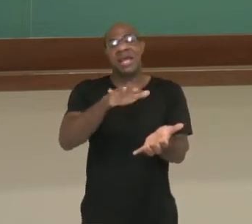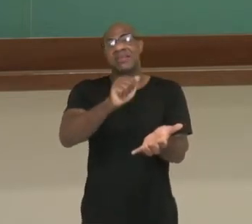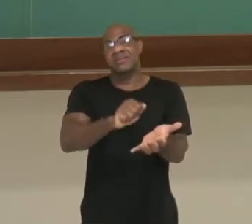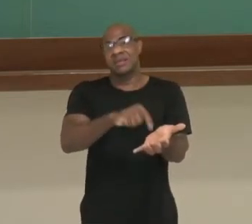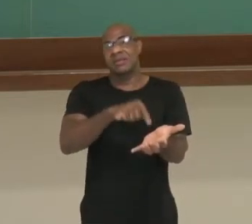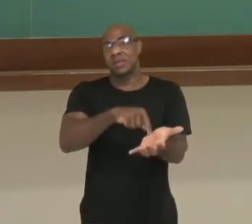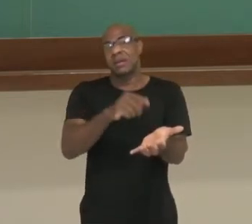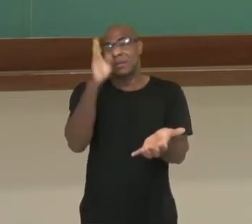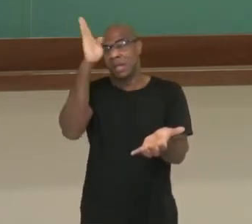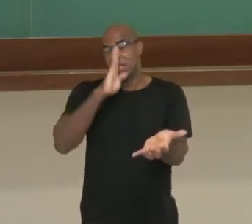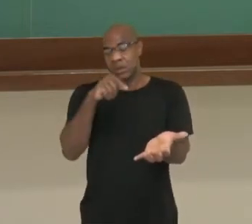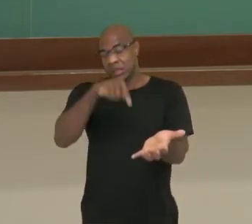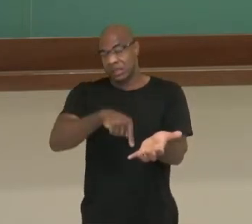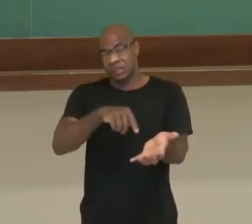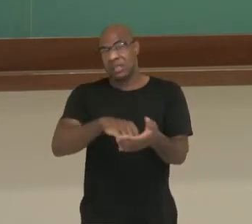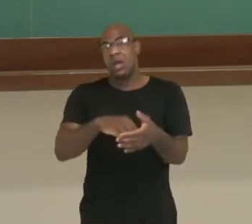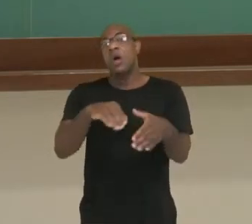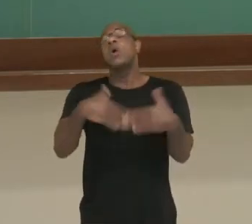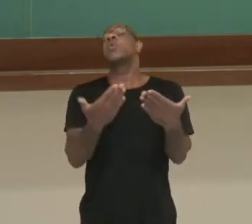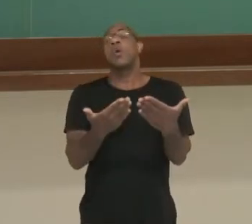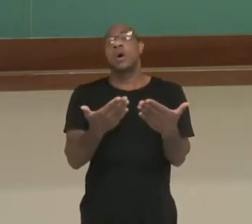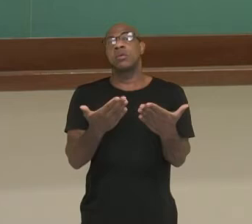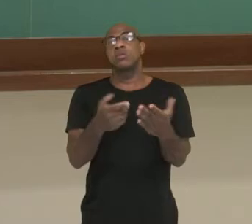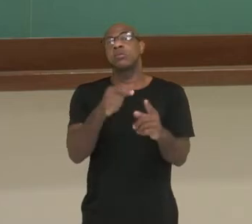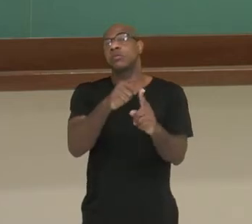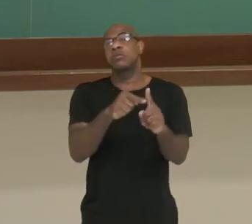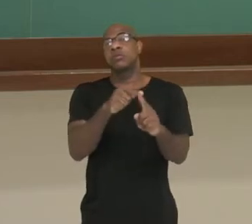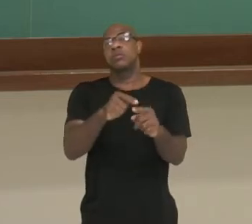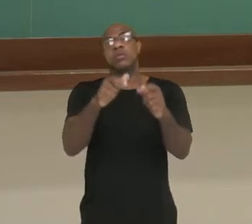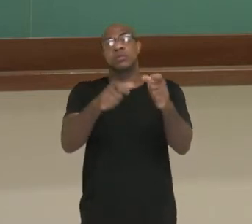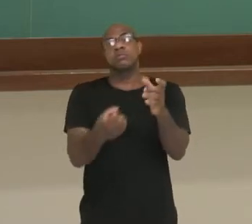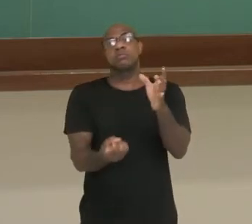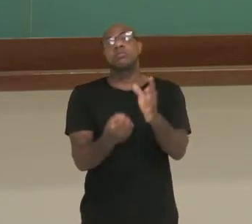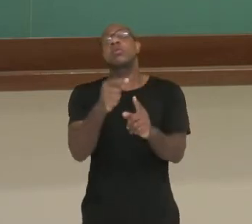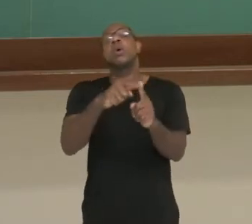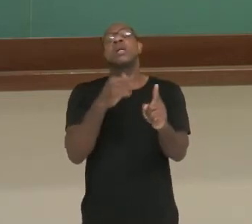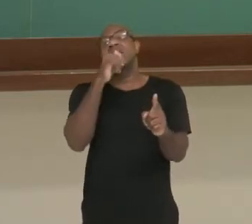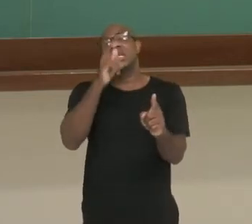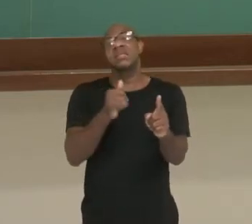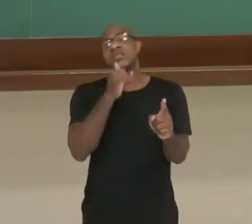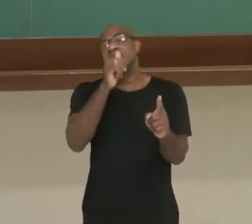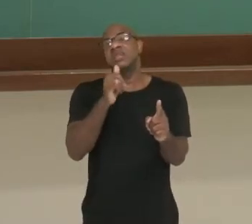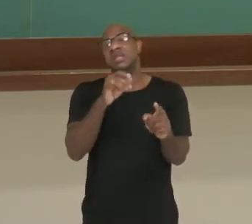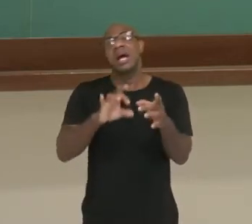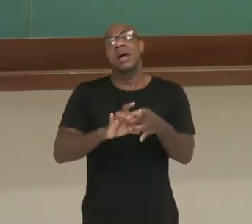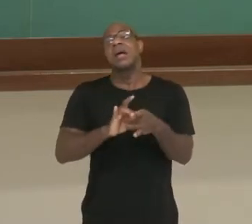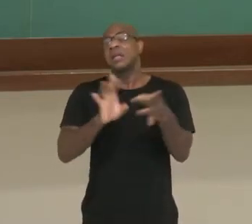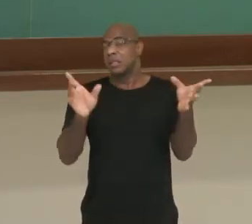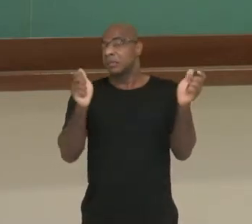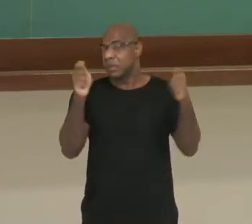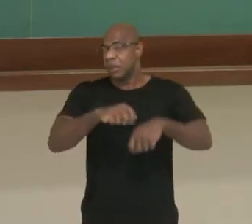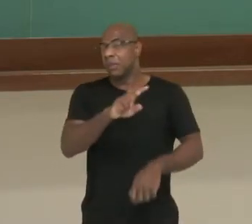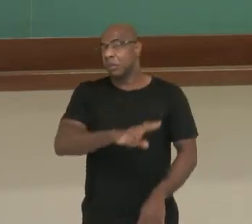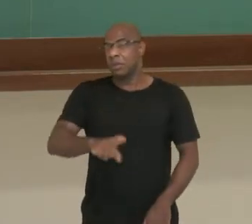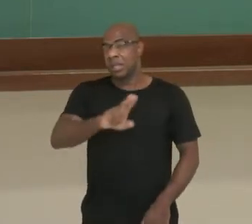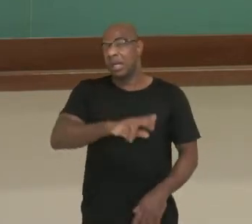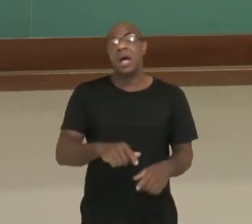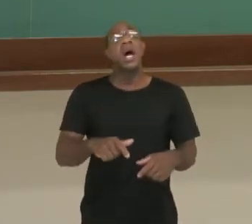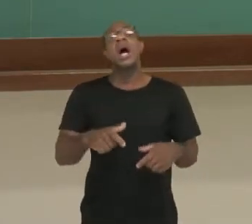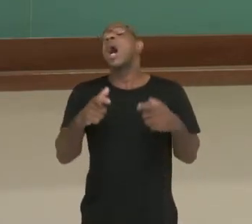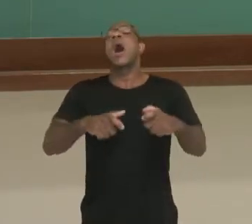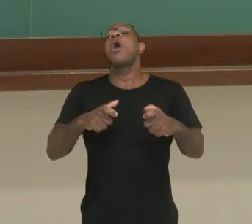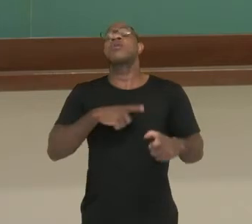pouquinho sobre quais as fontes de energia que estão disponíveis para nós e ainda, da onde que nós obtemos